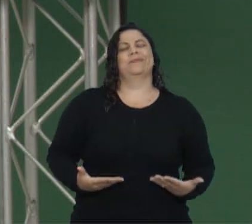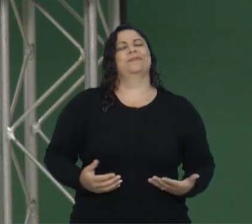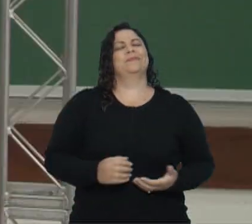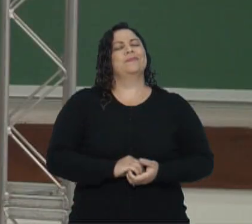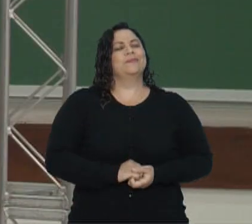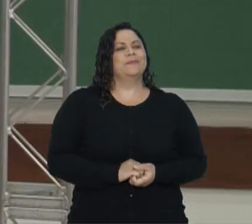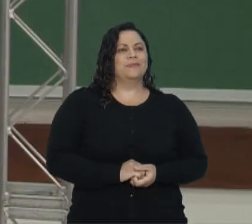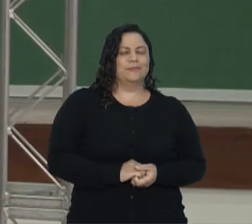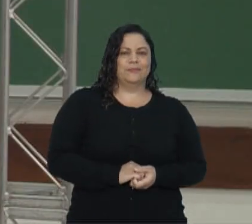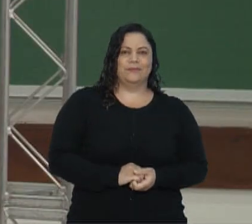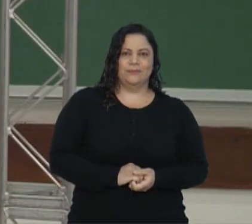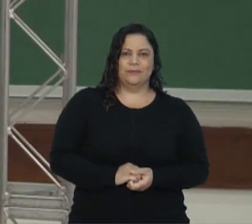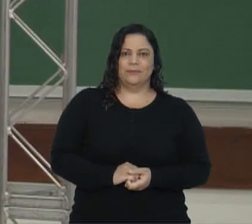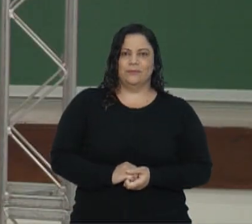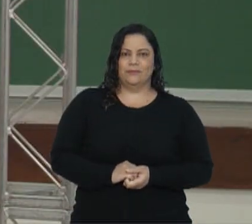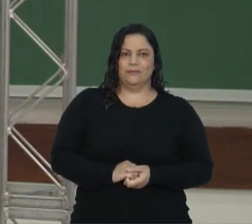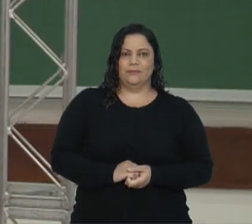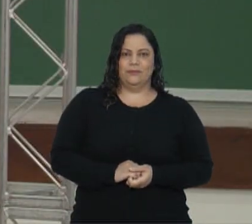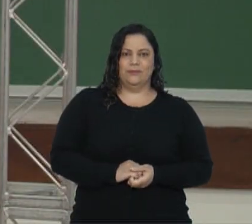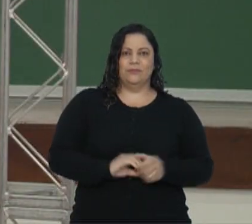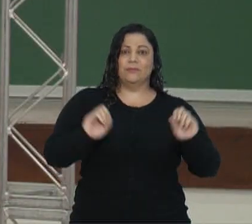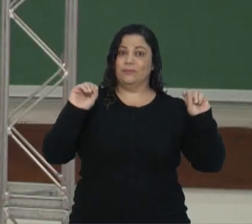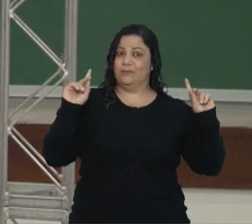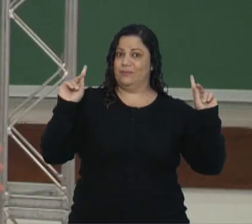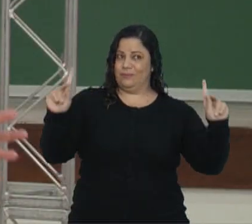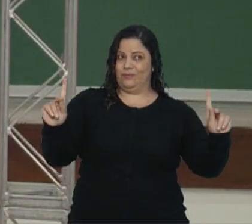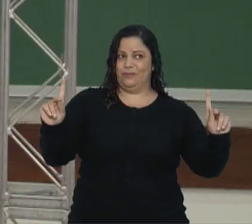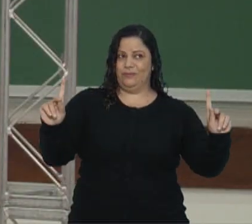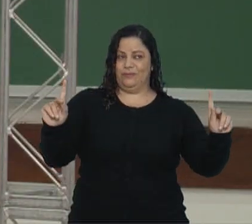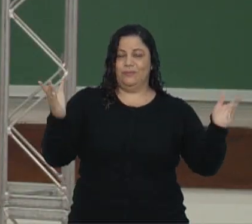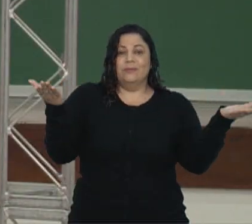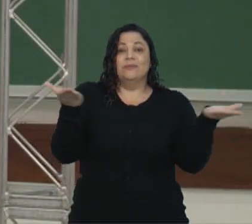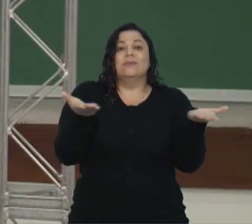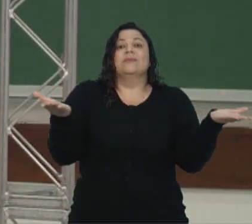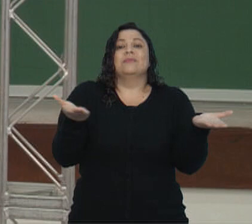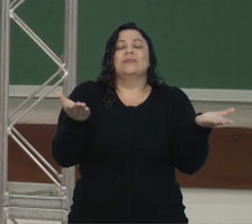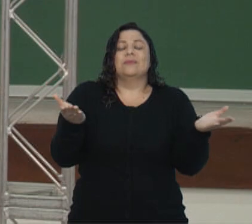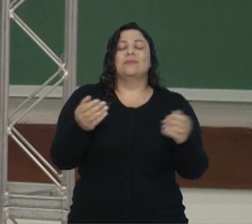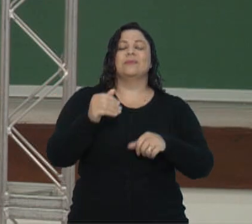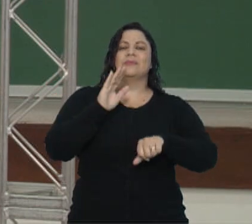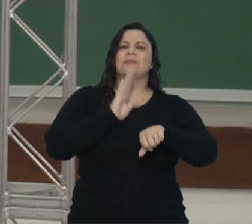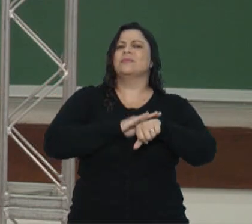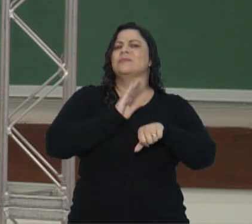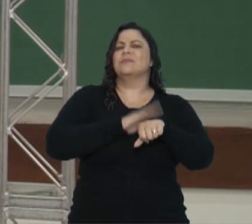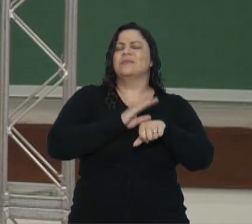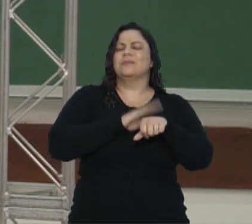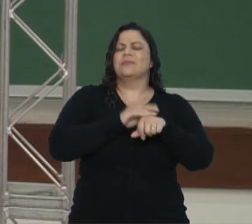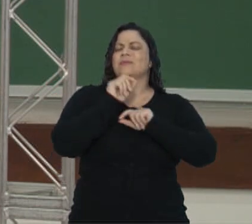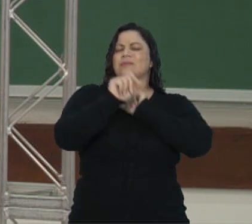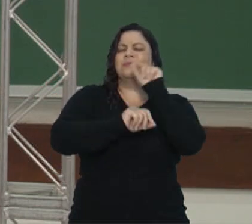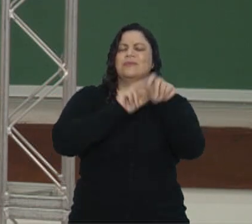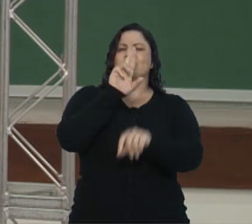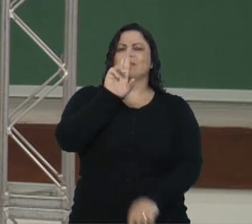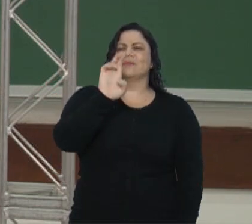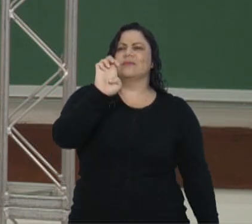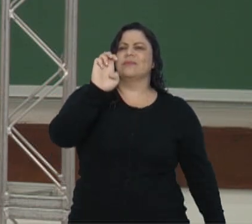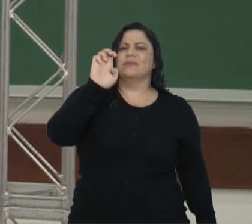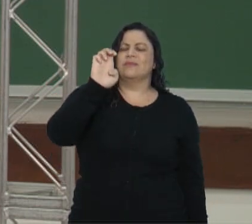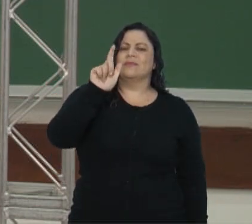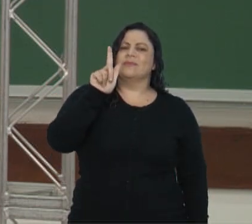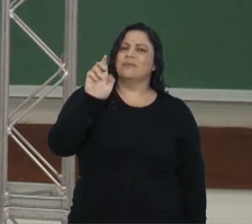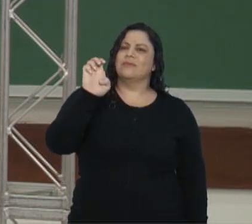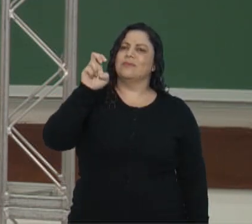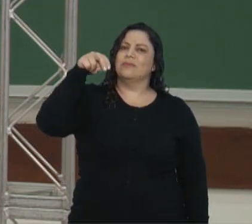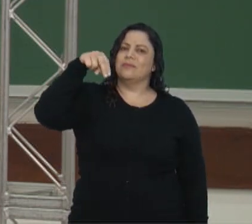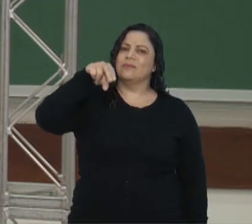vida, certo? Ok, agora a gente vai para um momento de regência nominal. Estamos fazendo uma revisão, voltando em